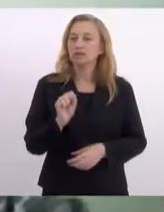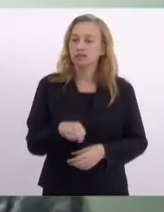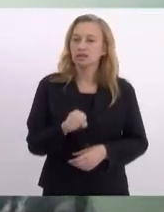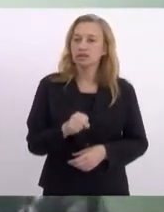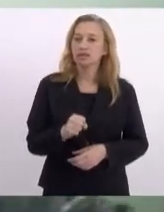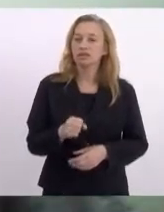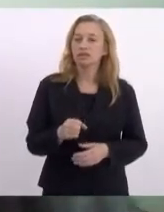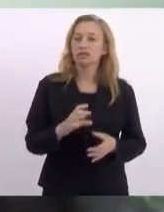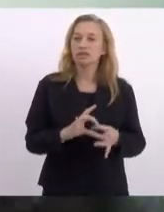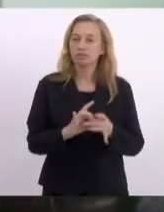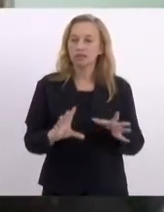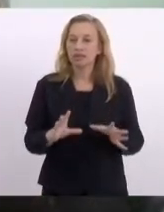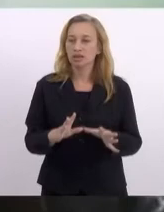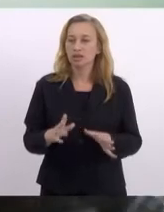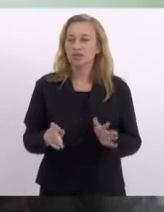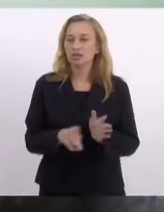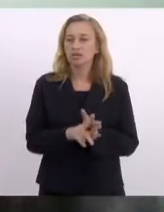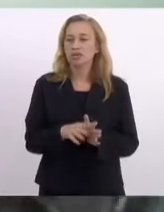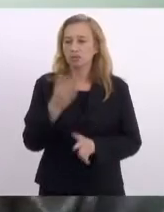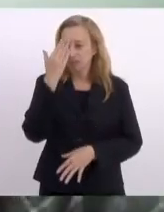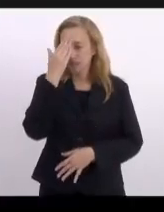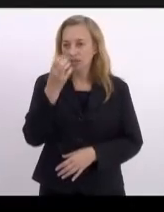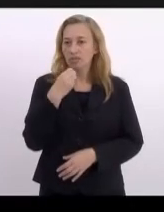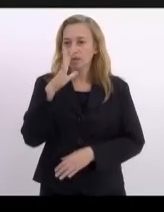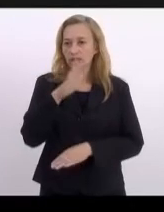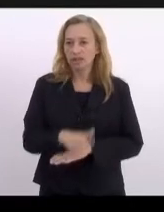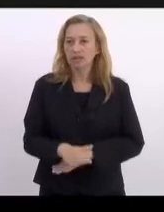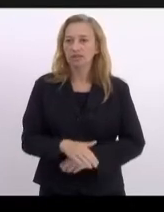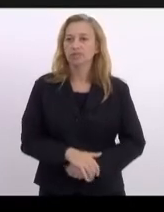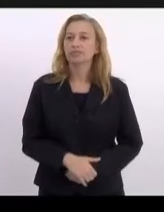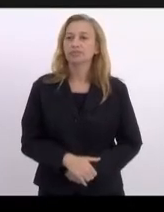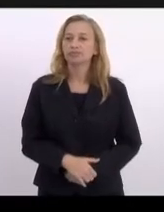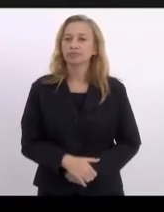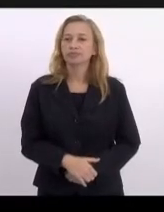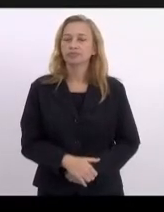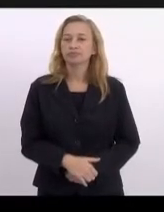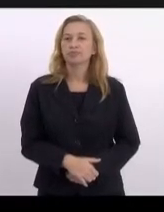desse projeto. Obrigada, boa tarde.